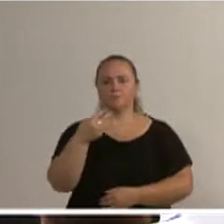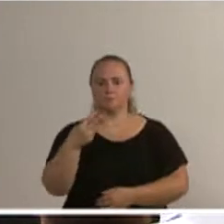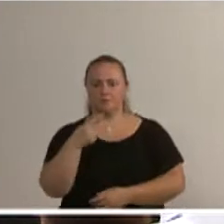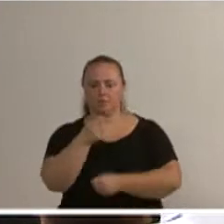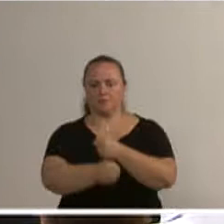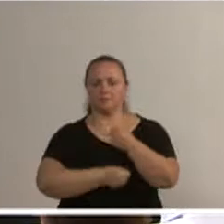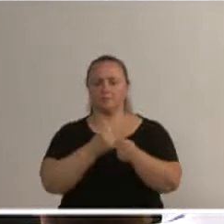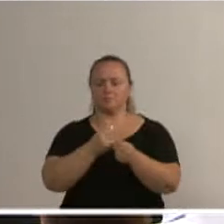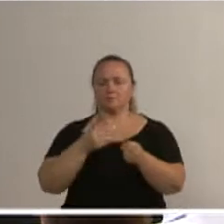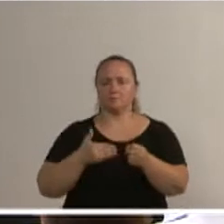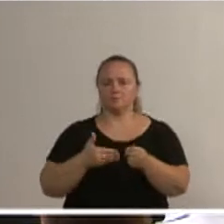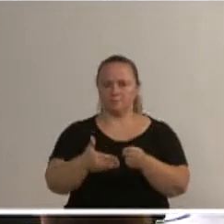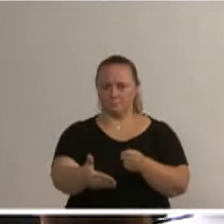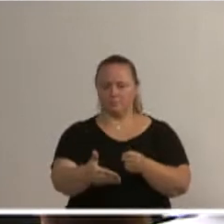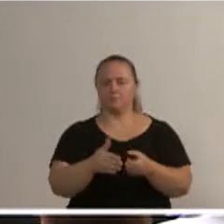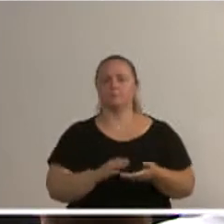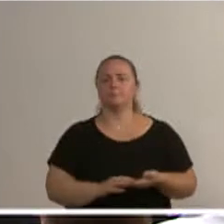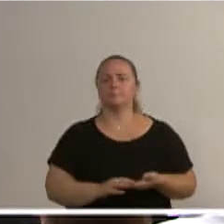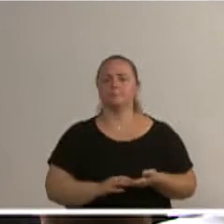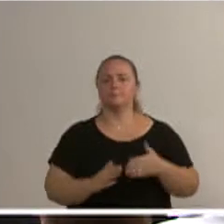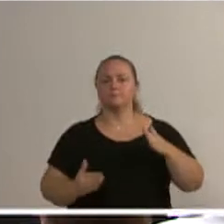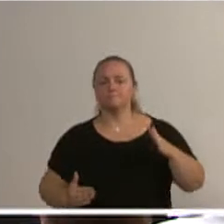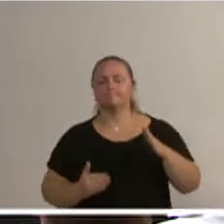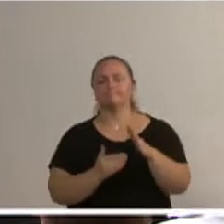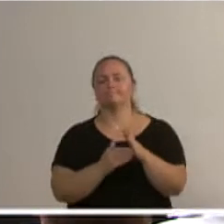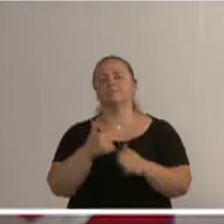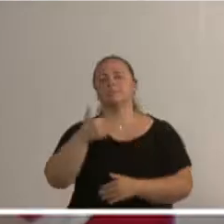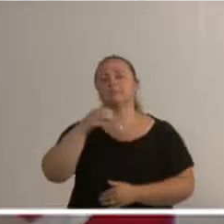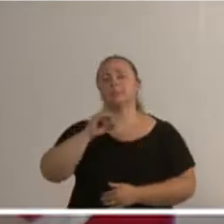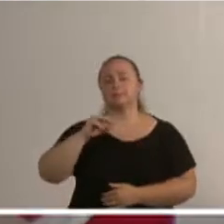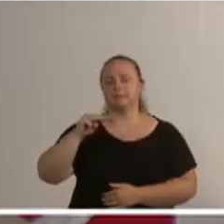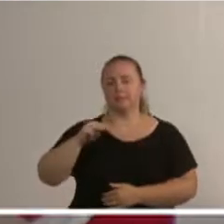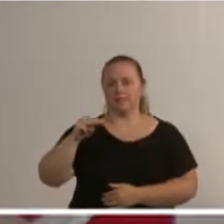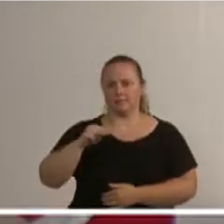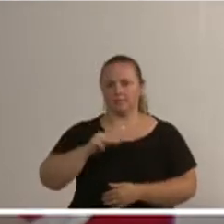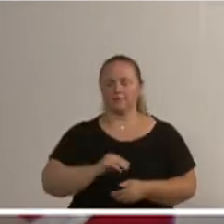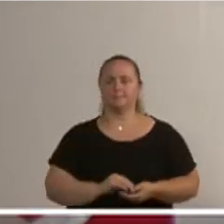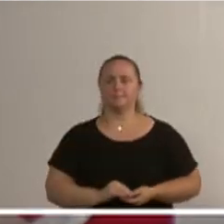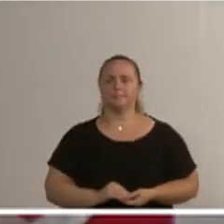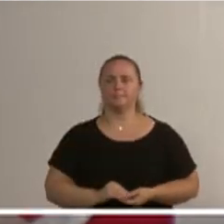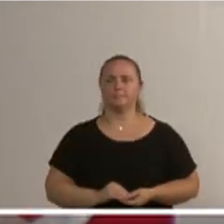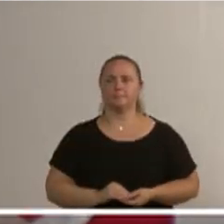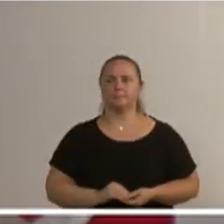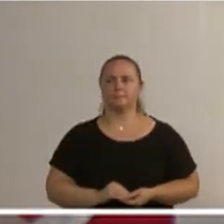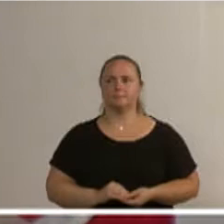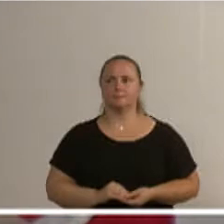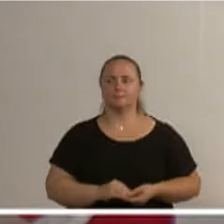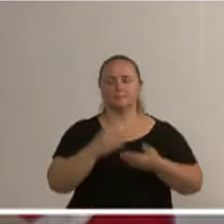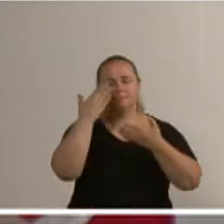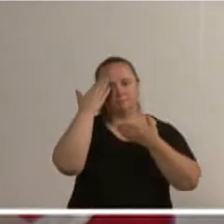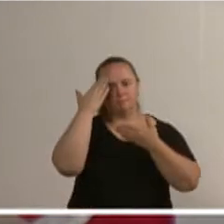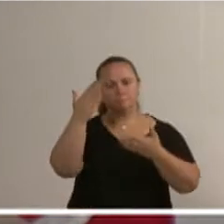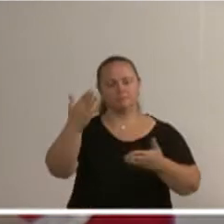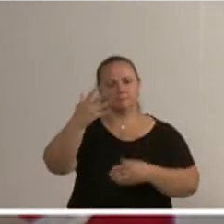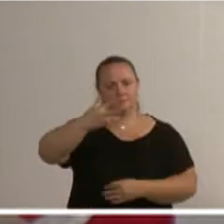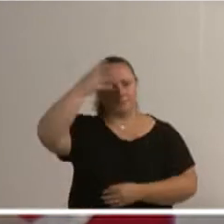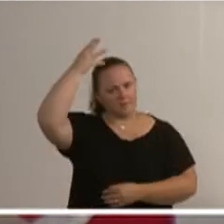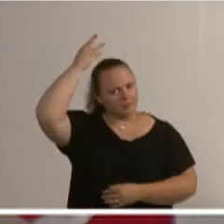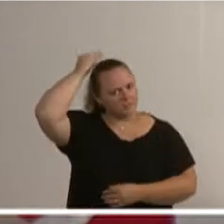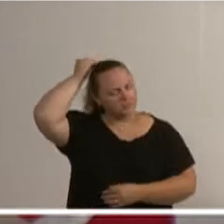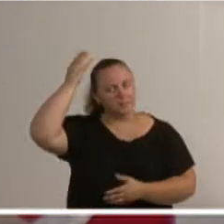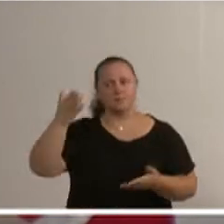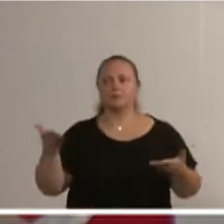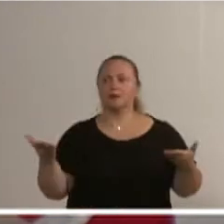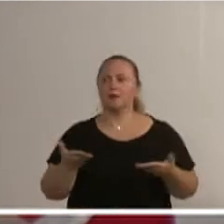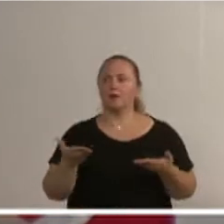para fazer uso da palavra pelo tempo de até 10 minutos. Obrigado, vereador Matias, que ora preside a